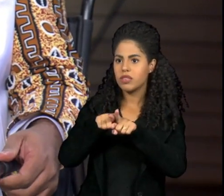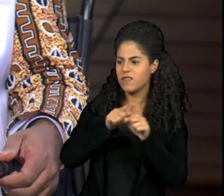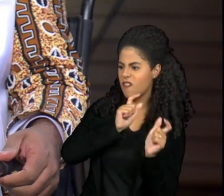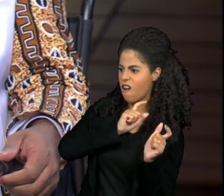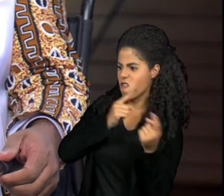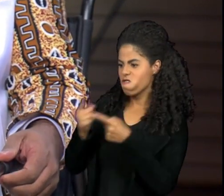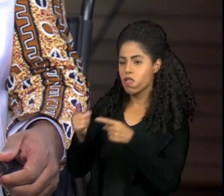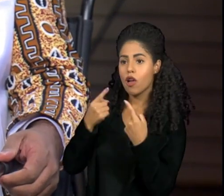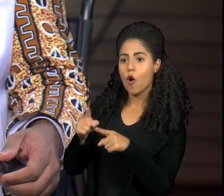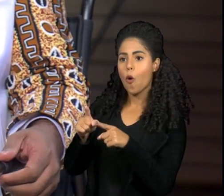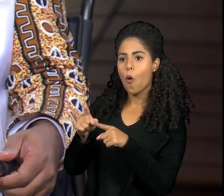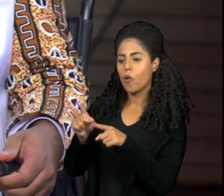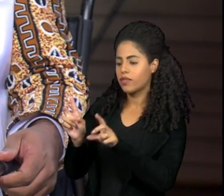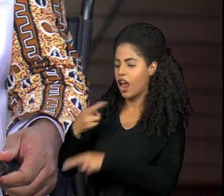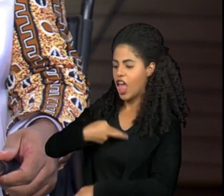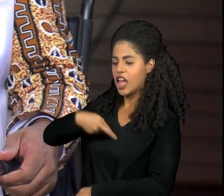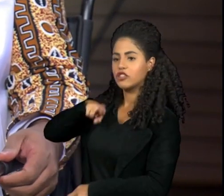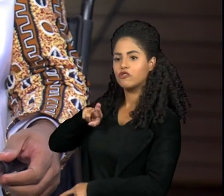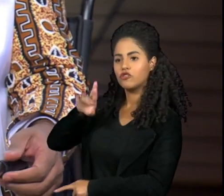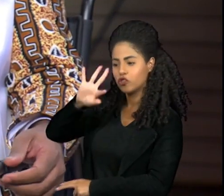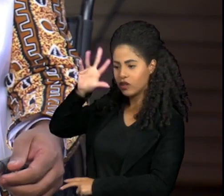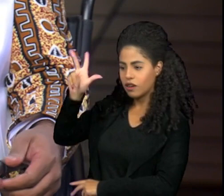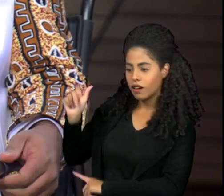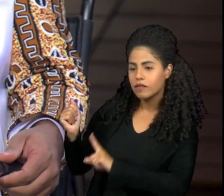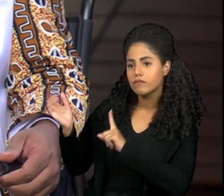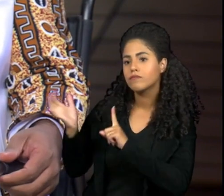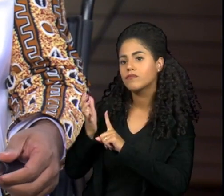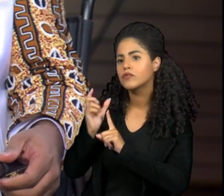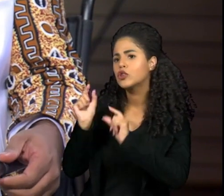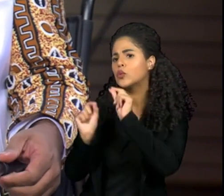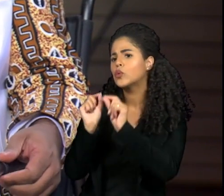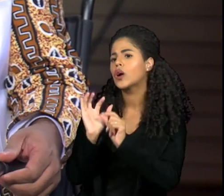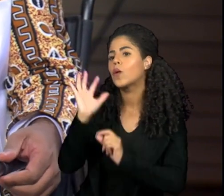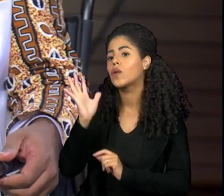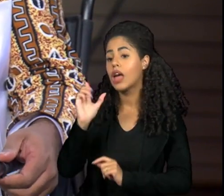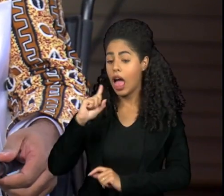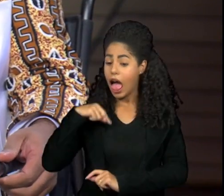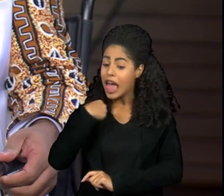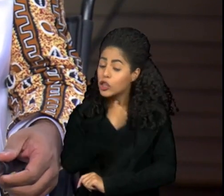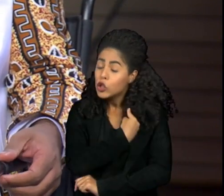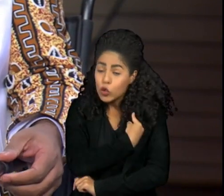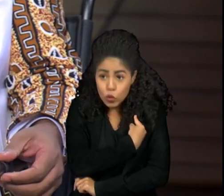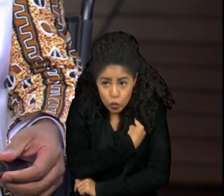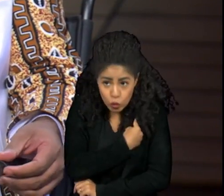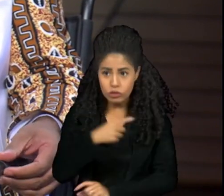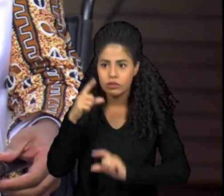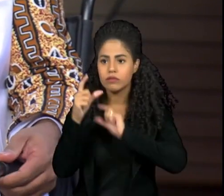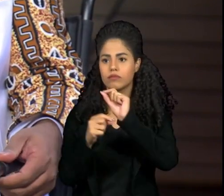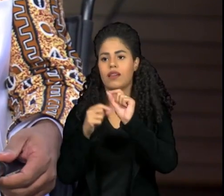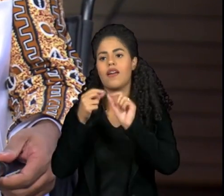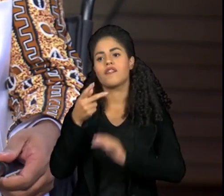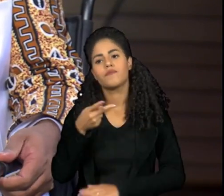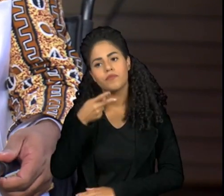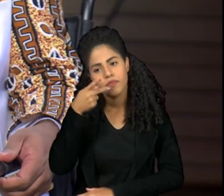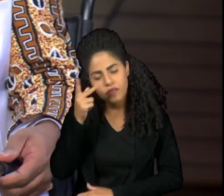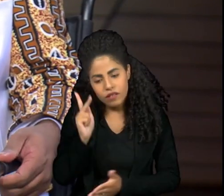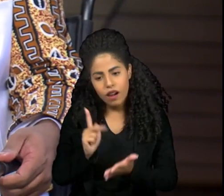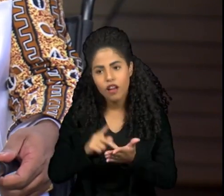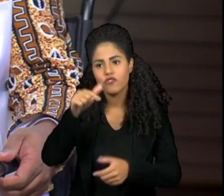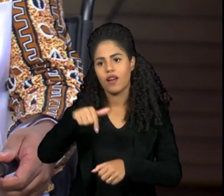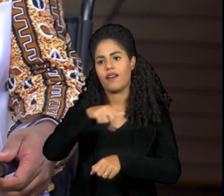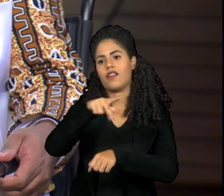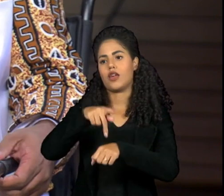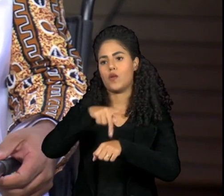africana tem se dado porque nós desvelamos a verdade sobre o Brasil, é